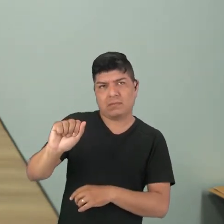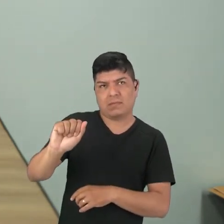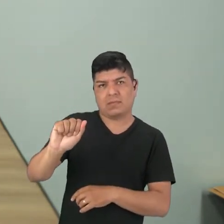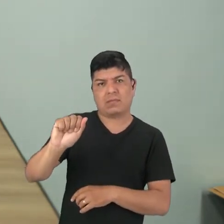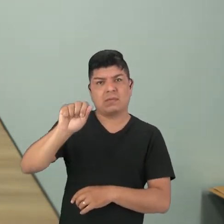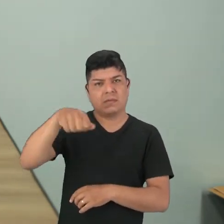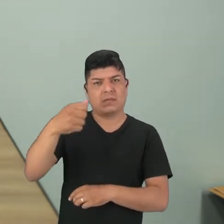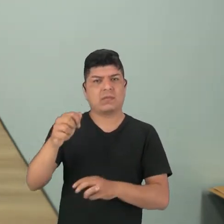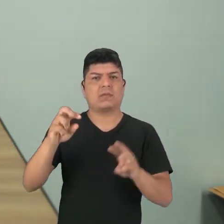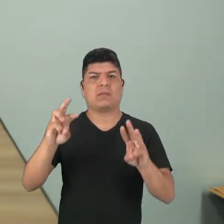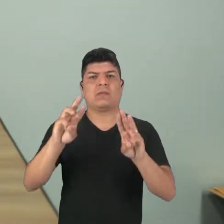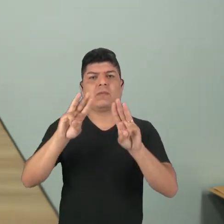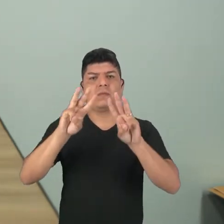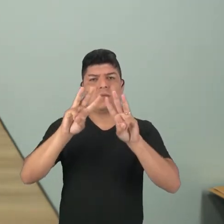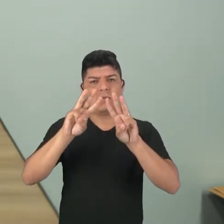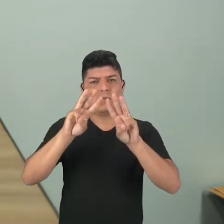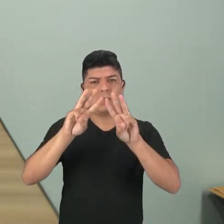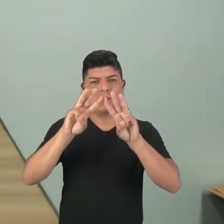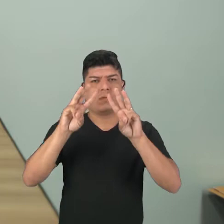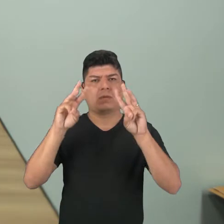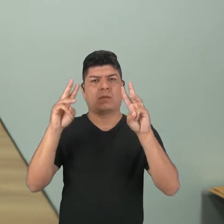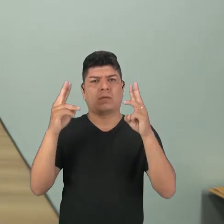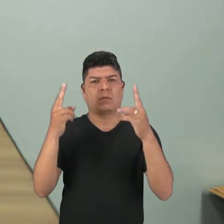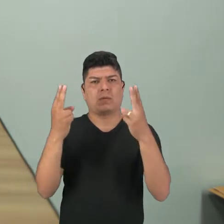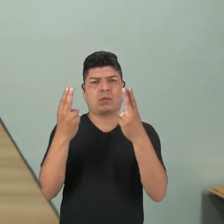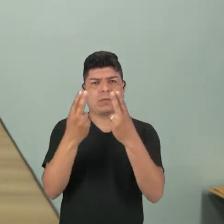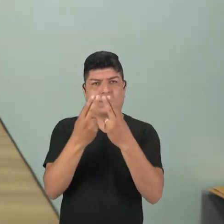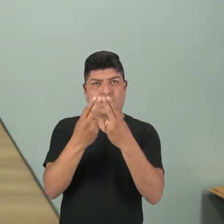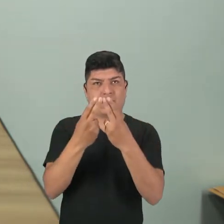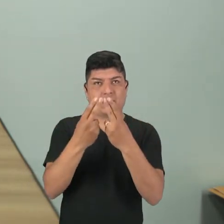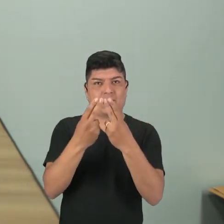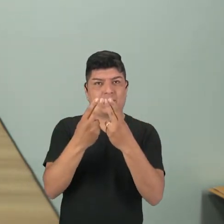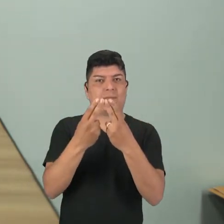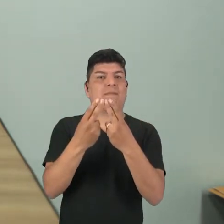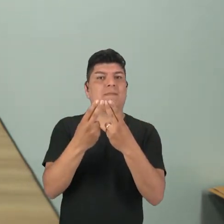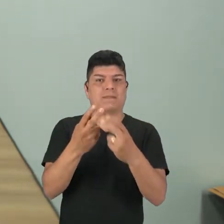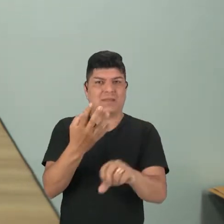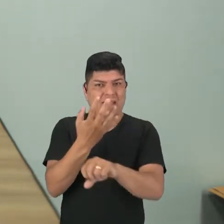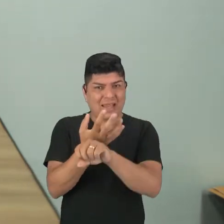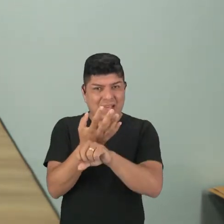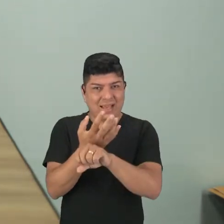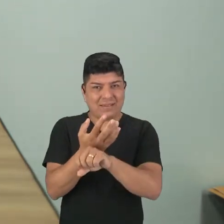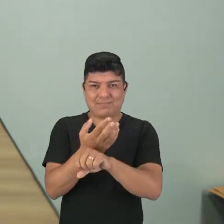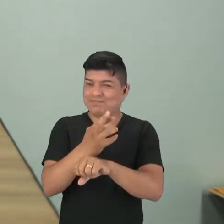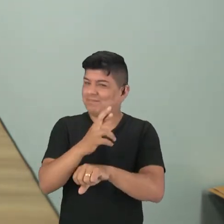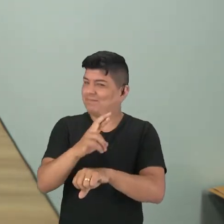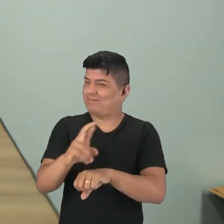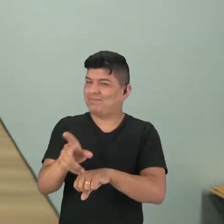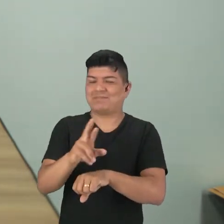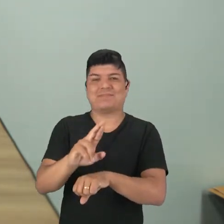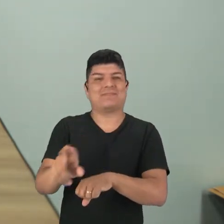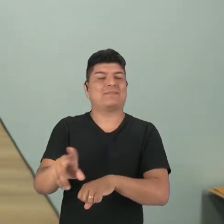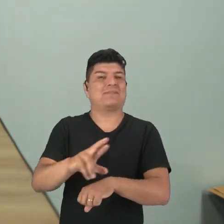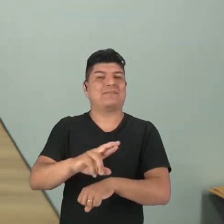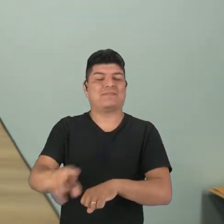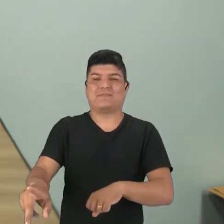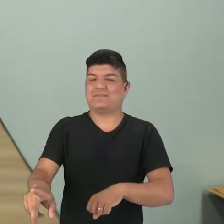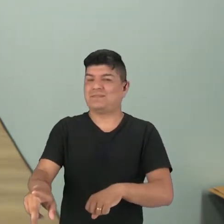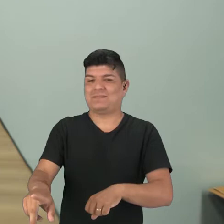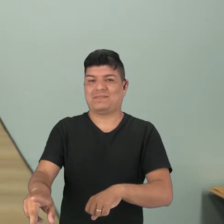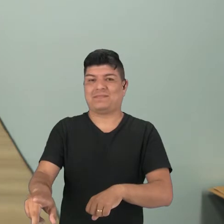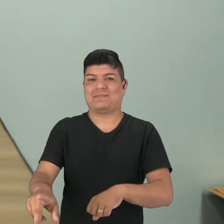gente diz, eu vou estudar matemática, eu vou estudar geografia? Não, não estou falando desse tipo de matéria, né? Isso aí